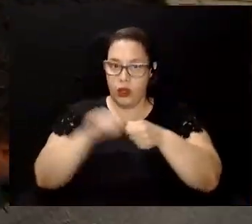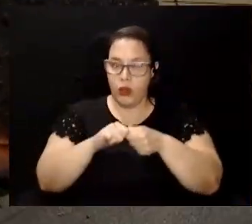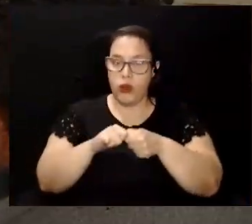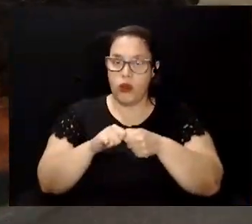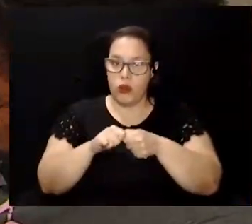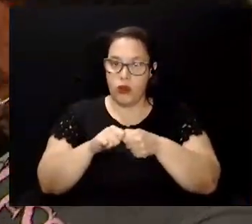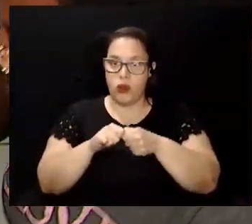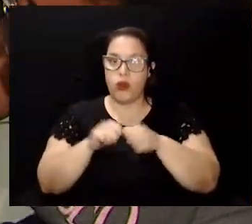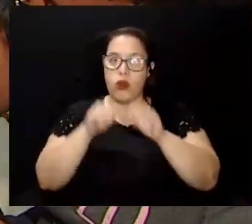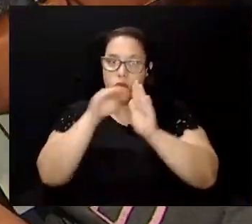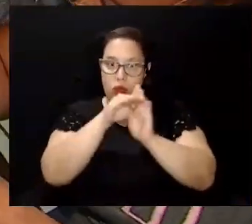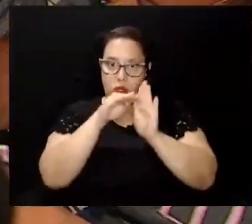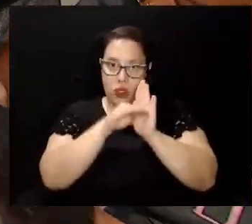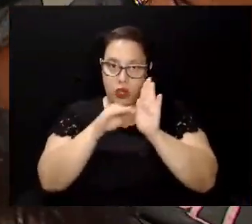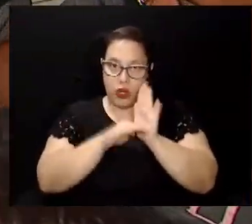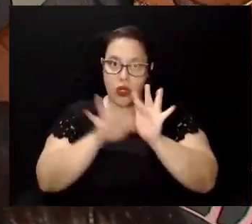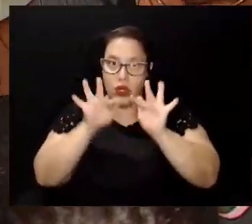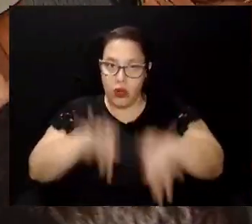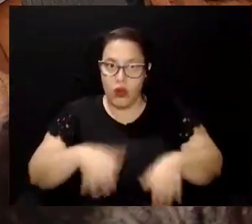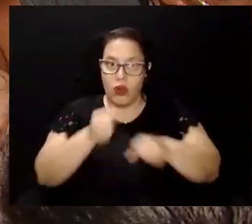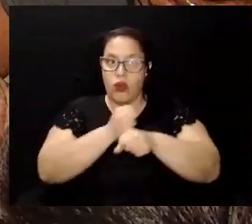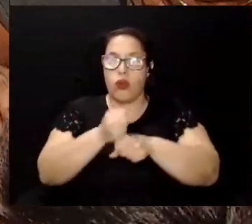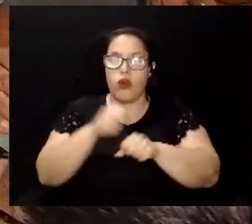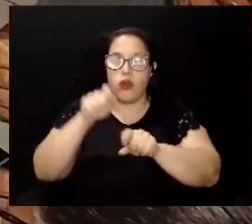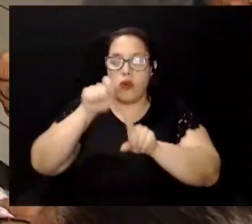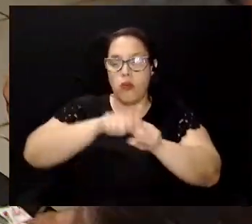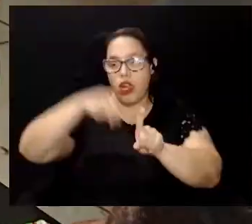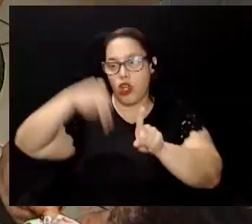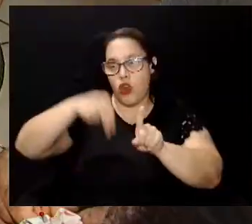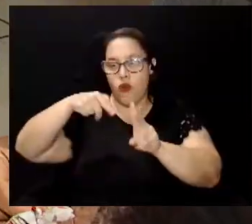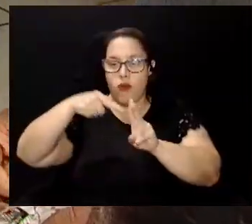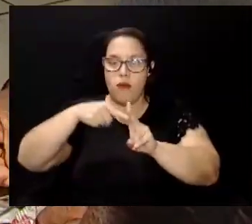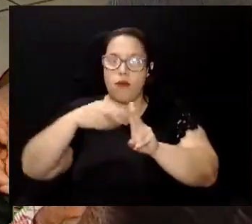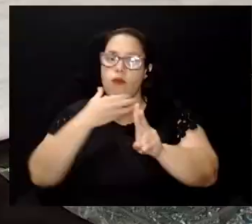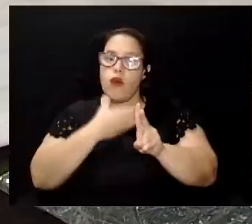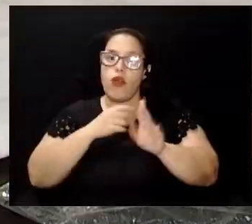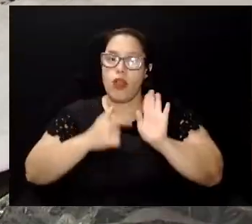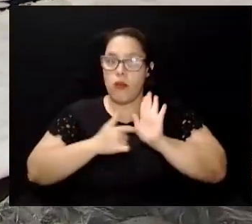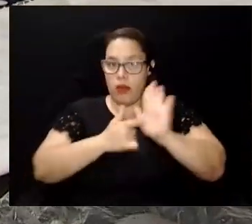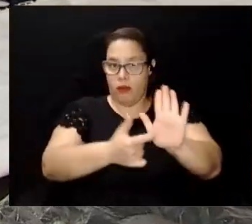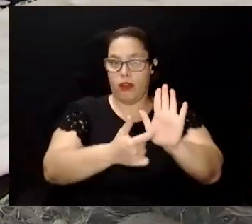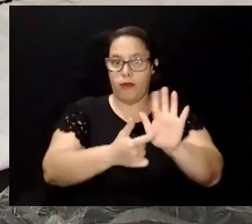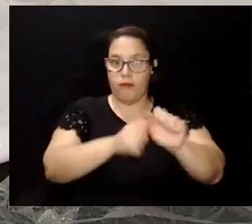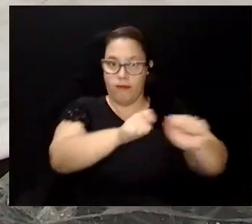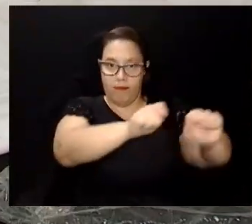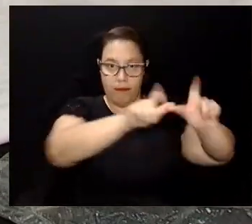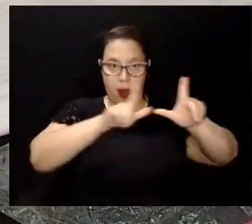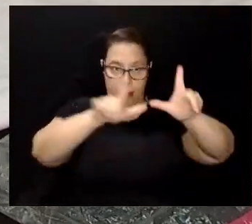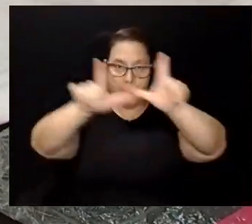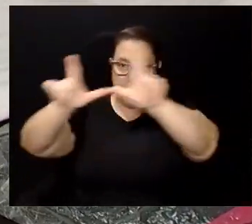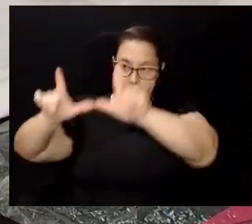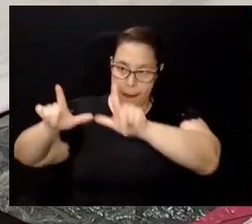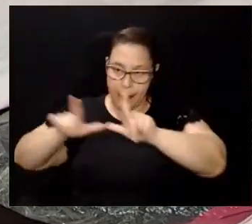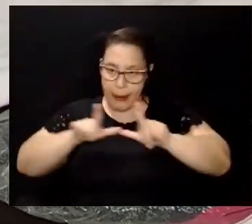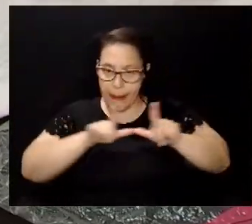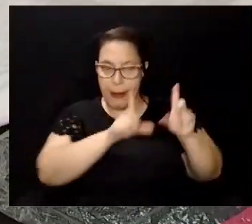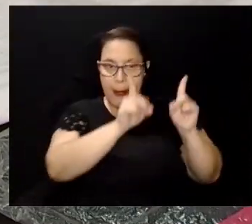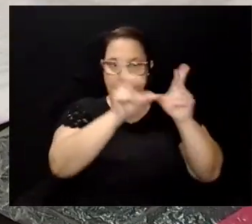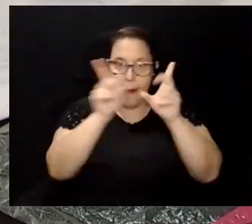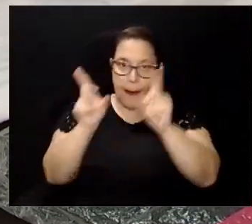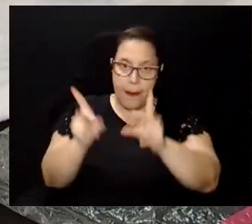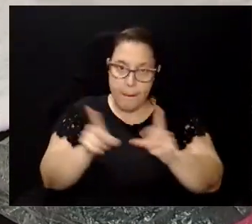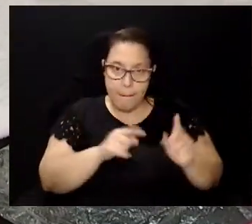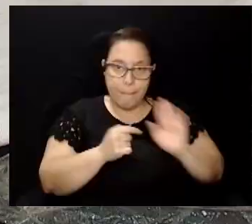que é feito, a gente guarda. No fim do ano, em novembro, dezembro, tem uma exposição. E aí elas podem,